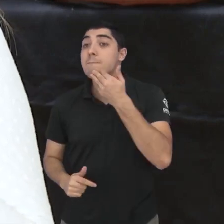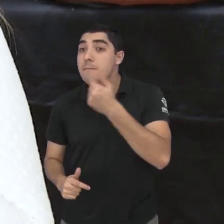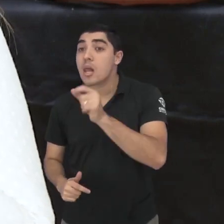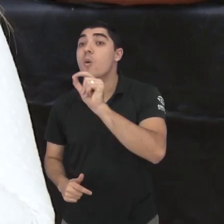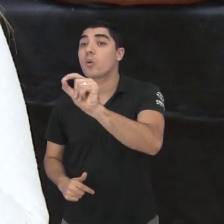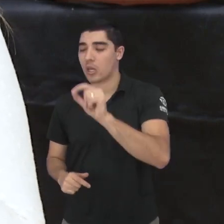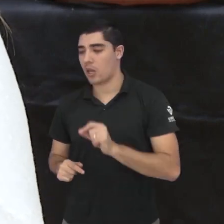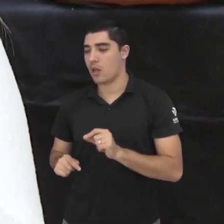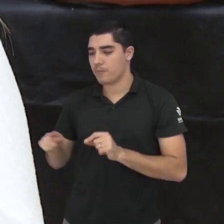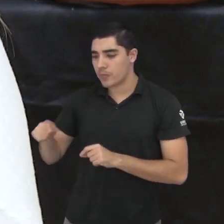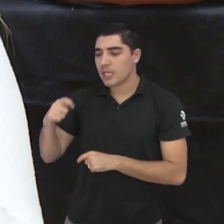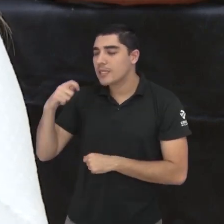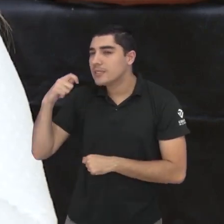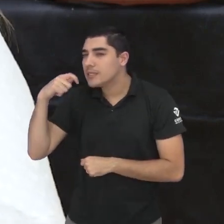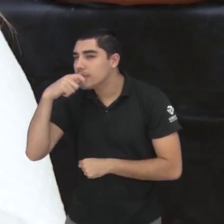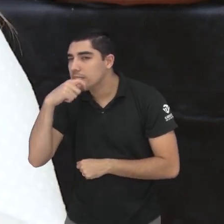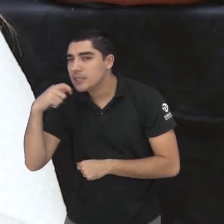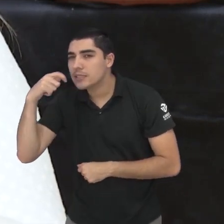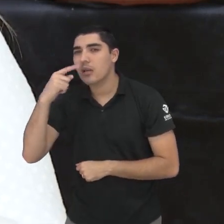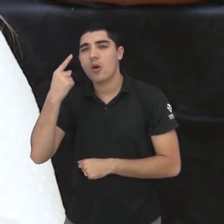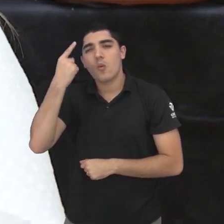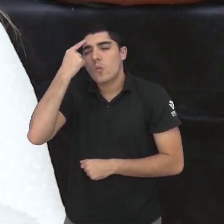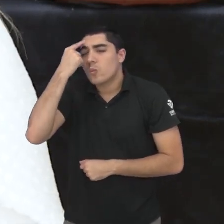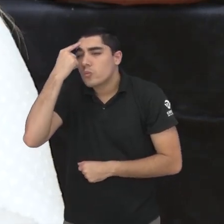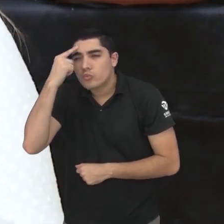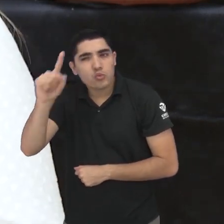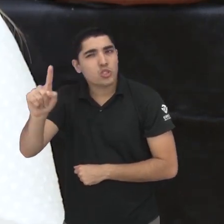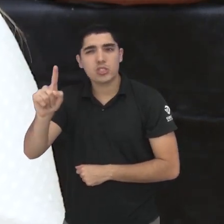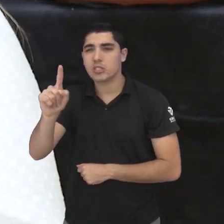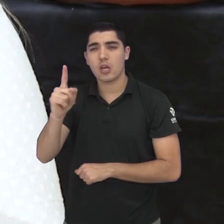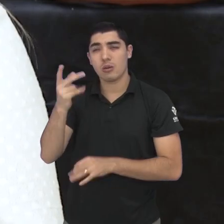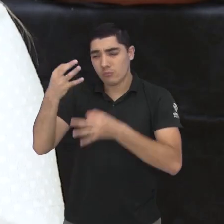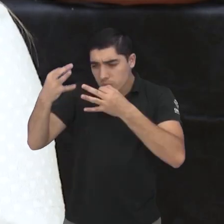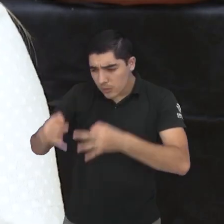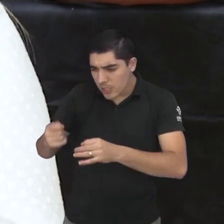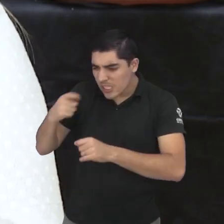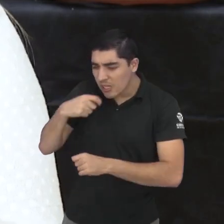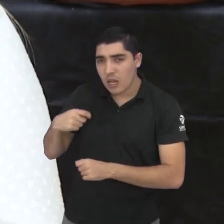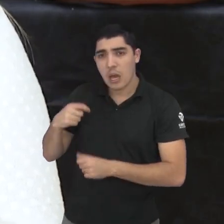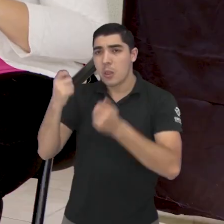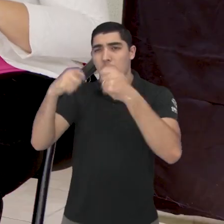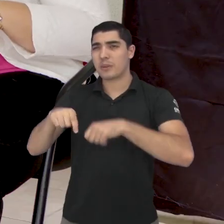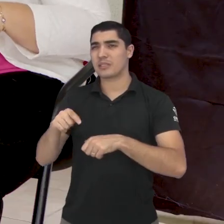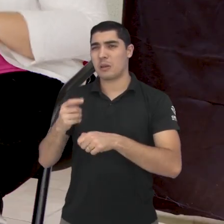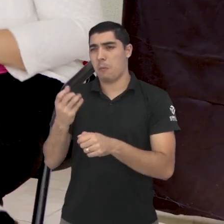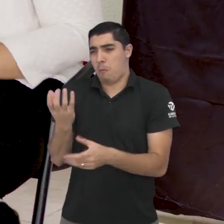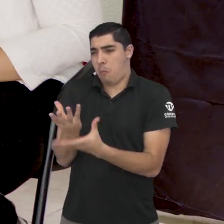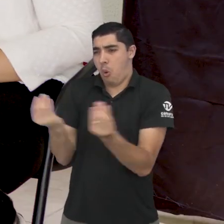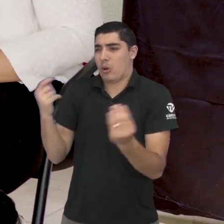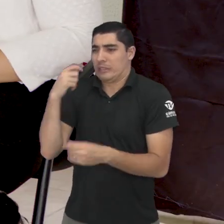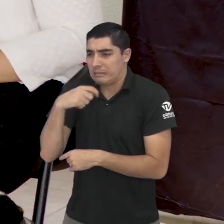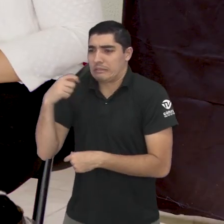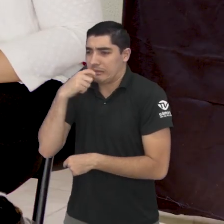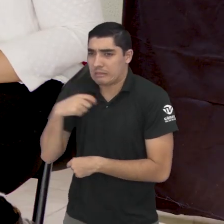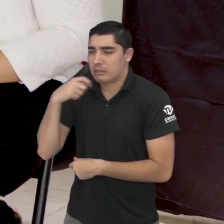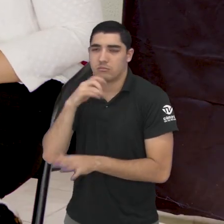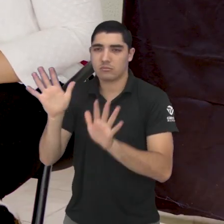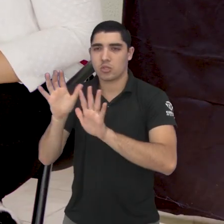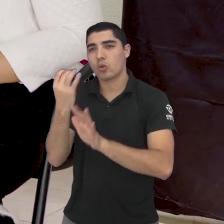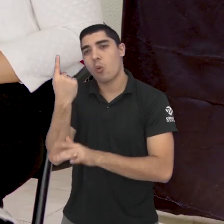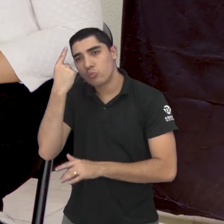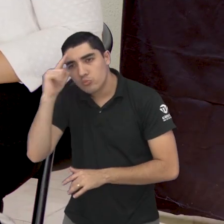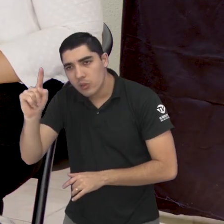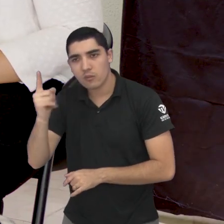você faça a escovação uma vez ao dia, bem feita, do que várias vezes picadinho. E isso foi logo que você